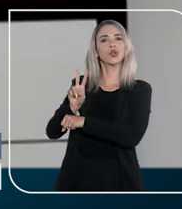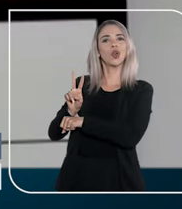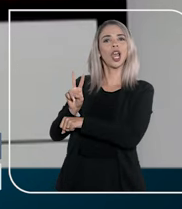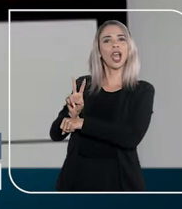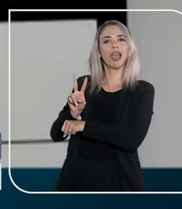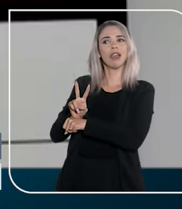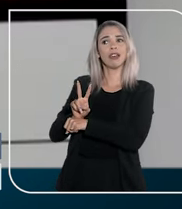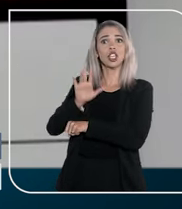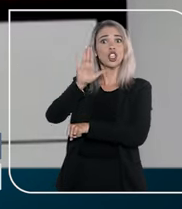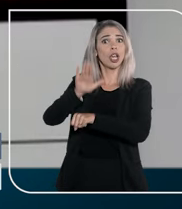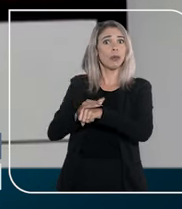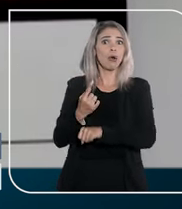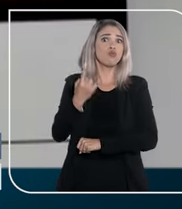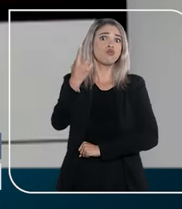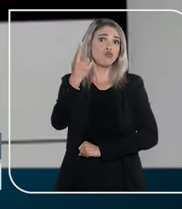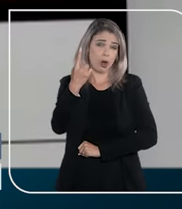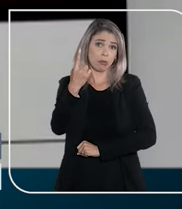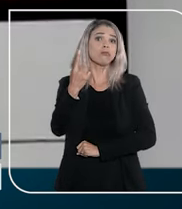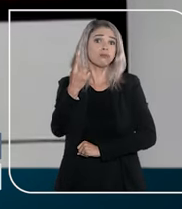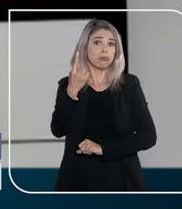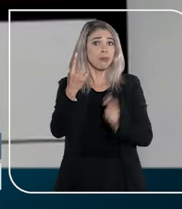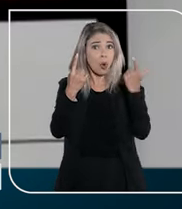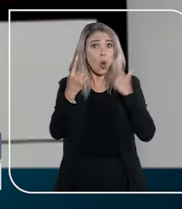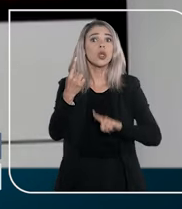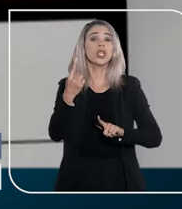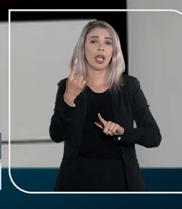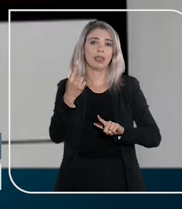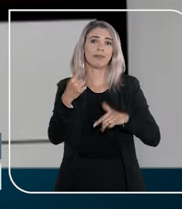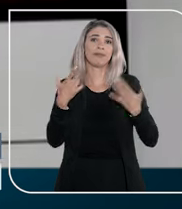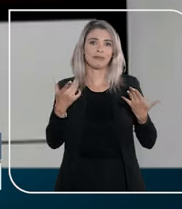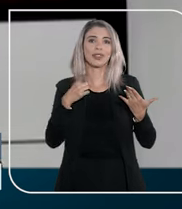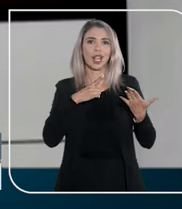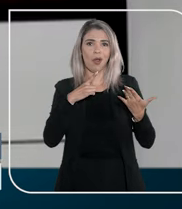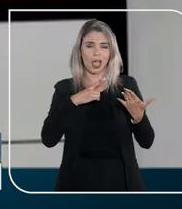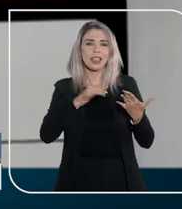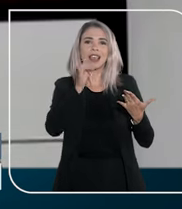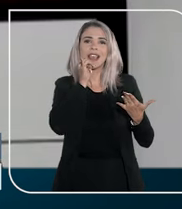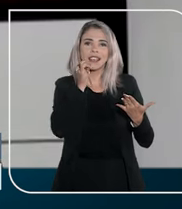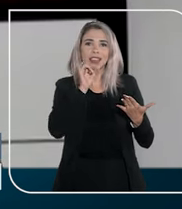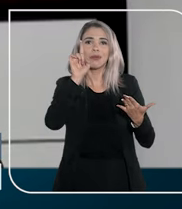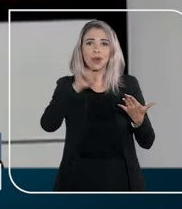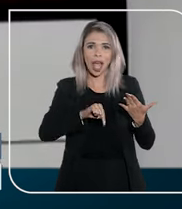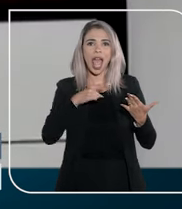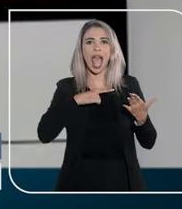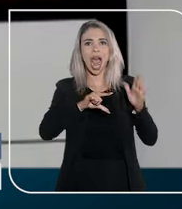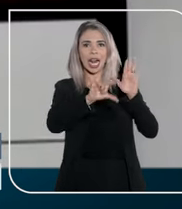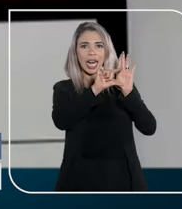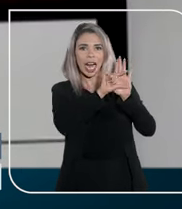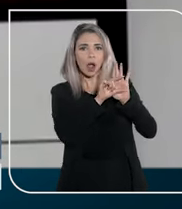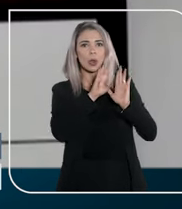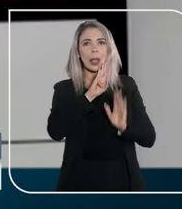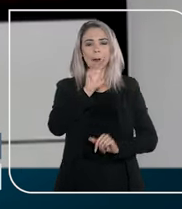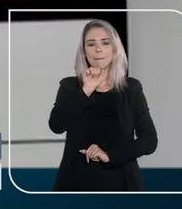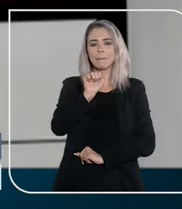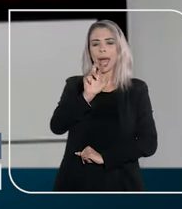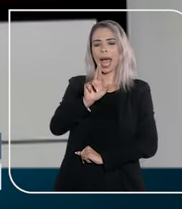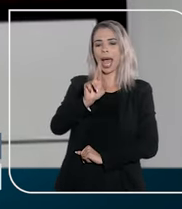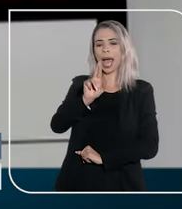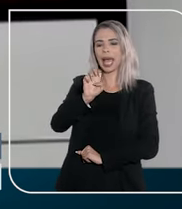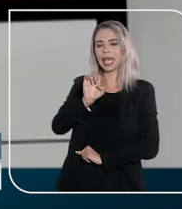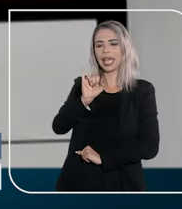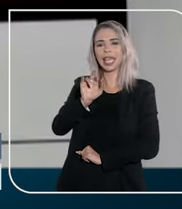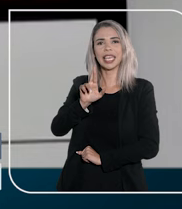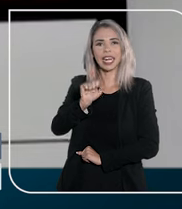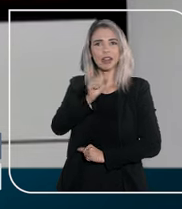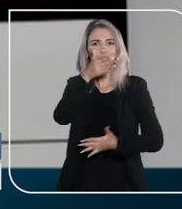nomeado. Então, neste exemplo concreto que eu dei, aplica-se a cláusula de barreira. Por quê? Eu vou ter um processo